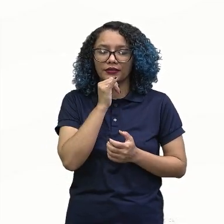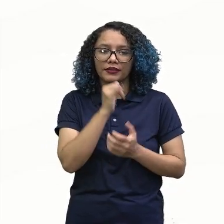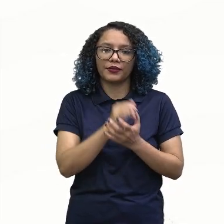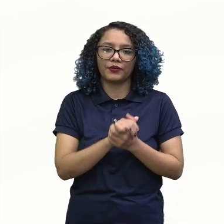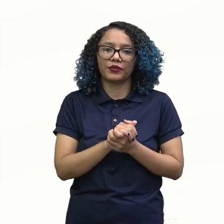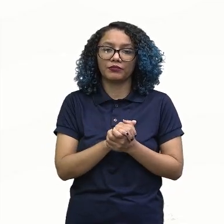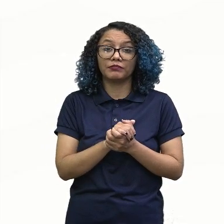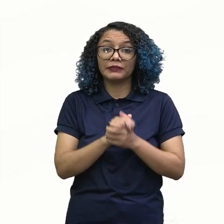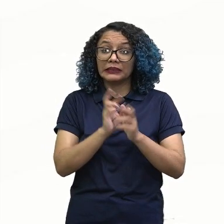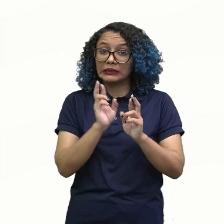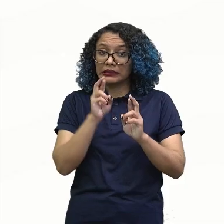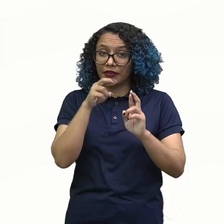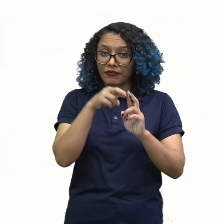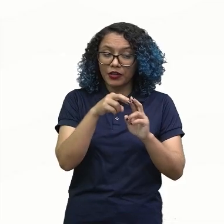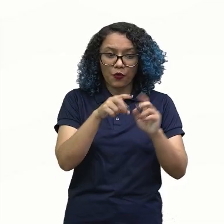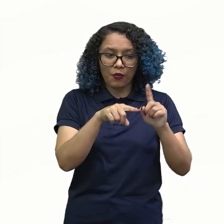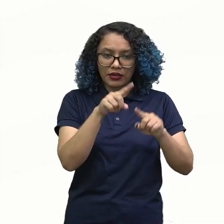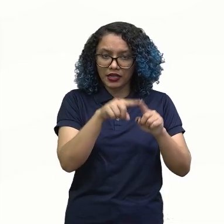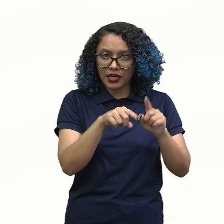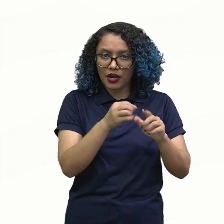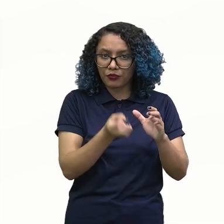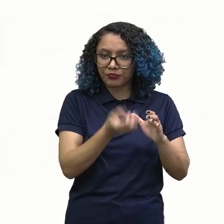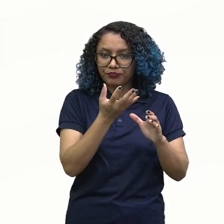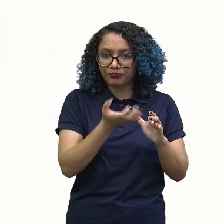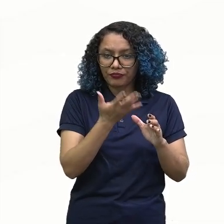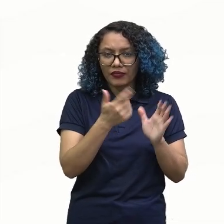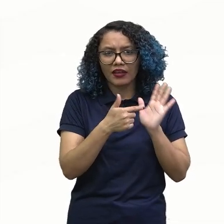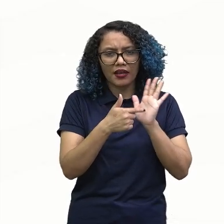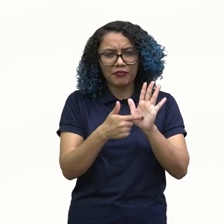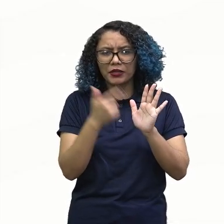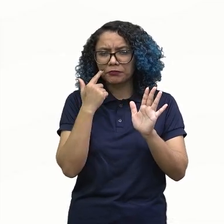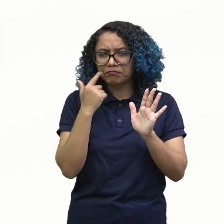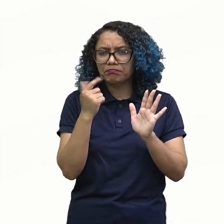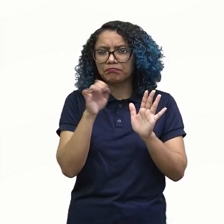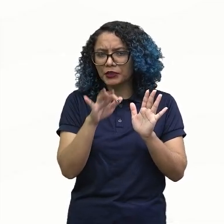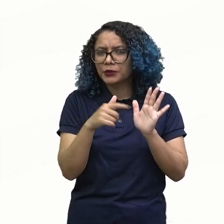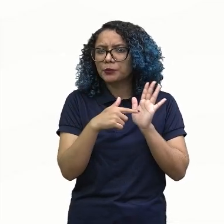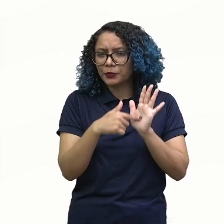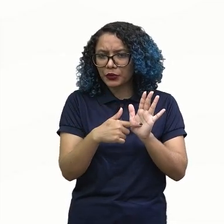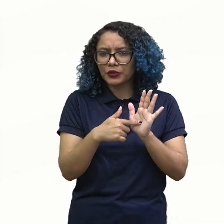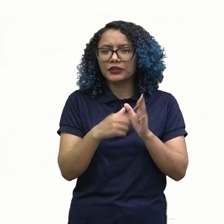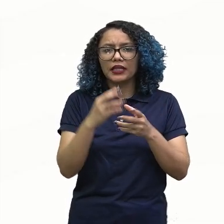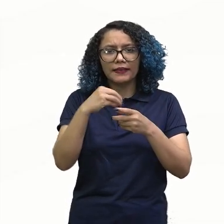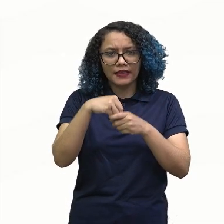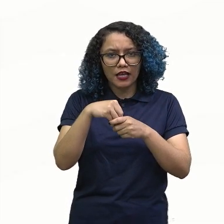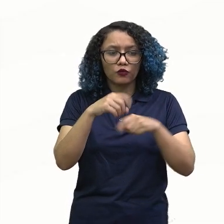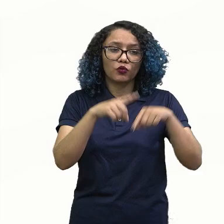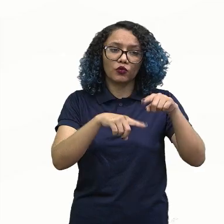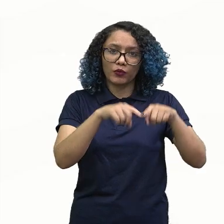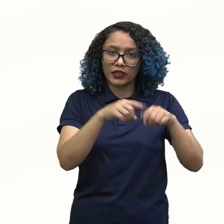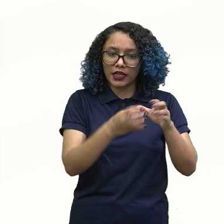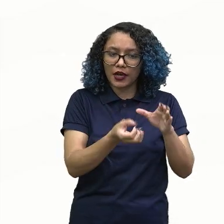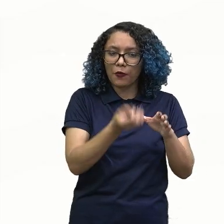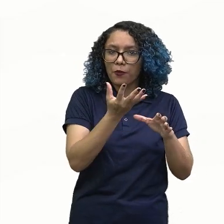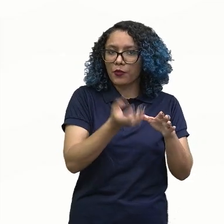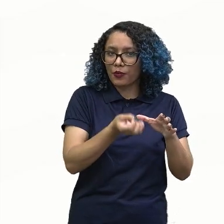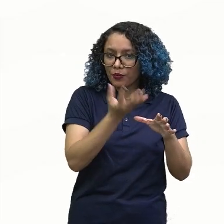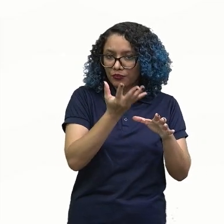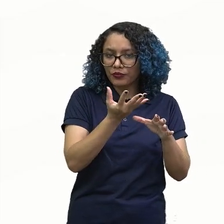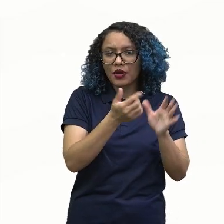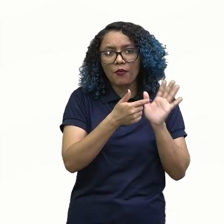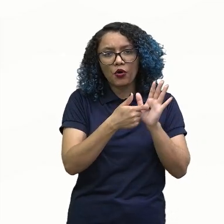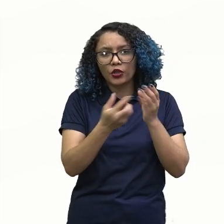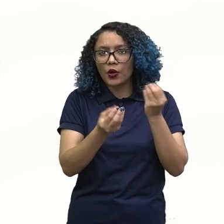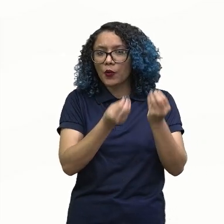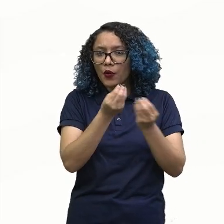um gerador, a imagem mostra tudo isso. O interior de um gerador evidenciando como